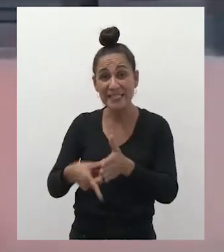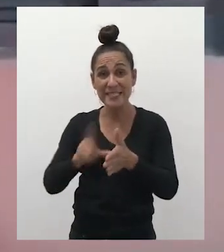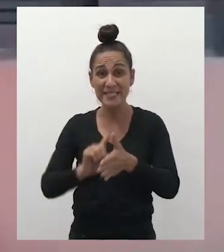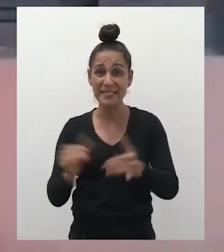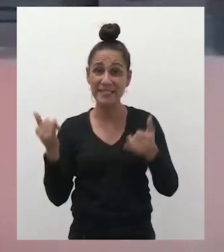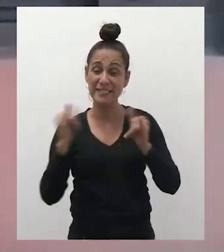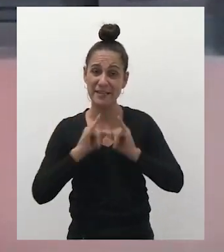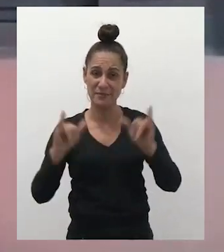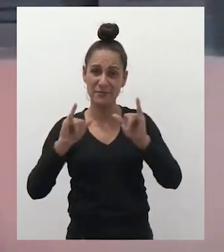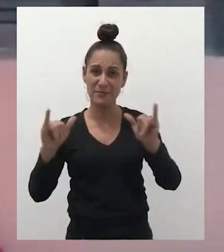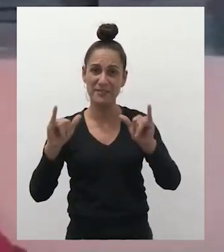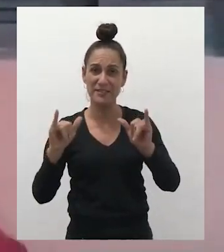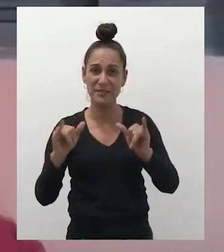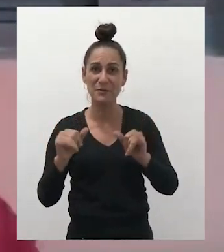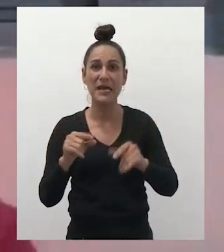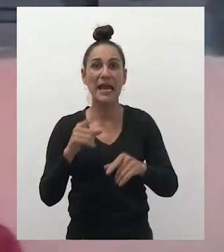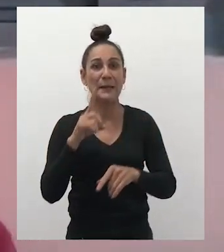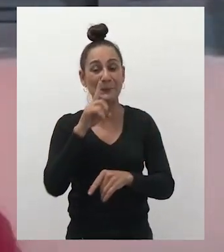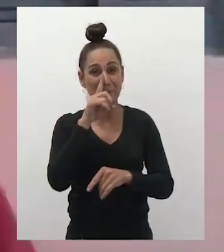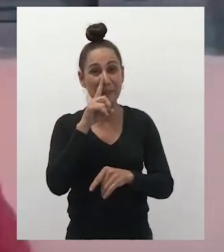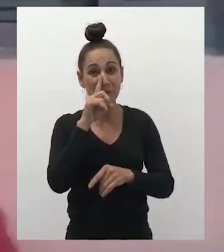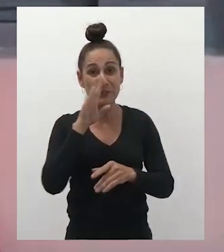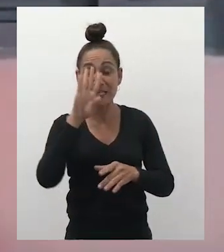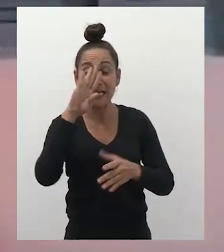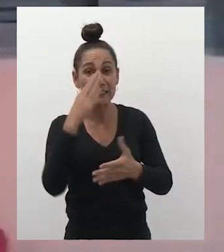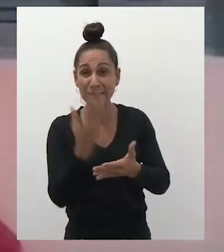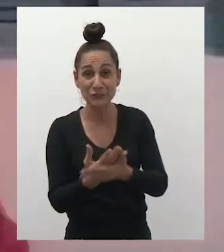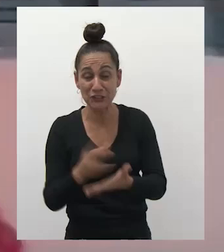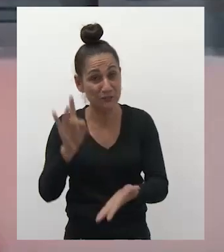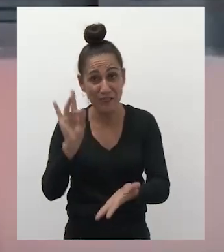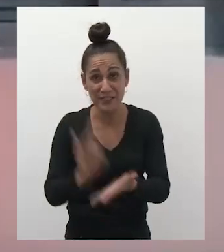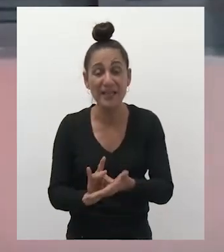grande risco de acreditar piamente